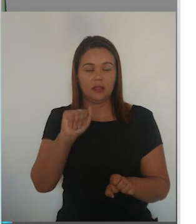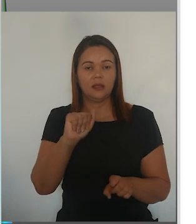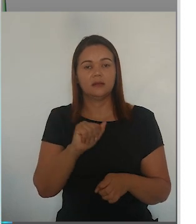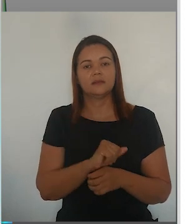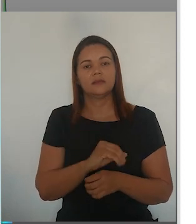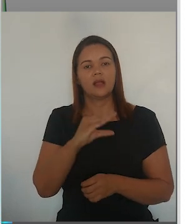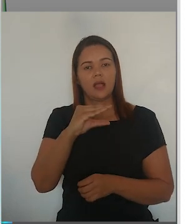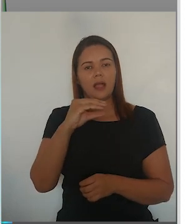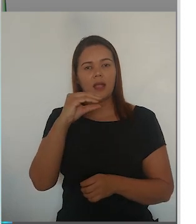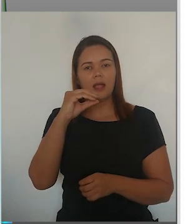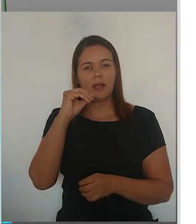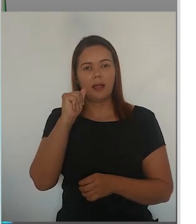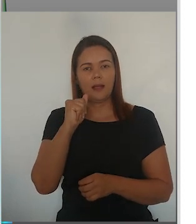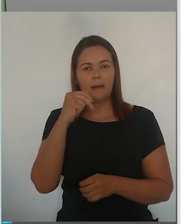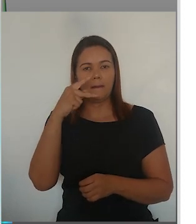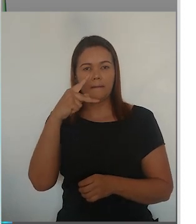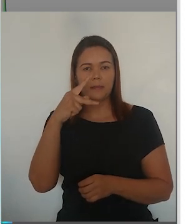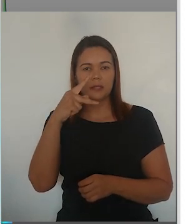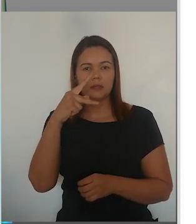tropomodulina,